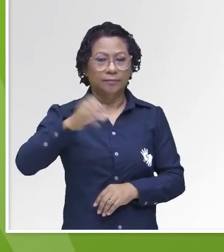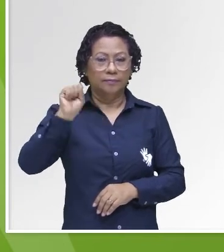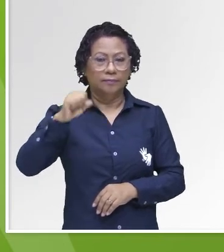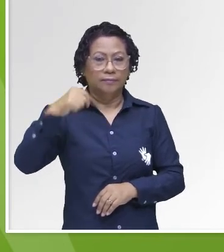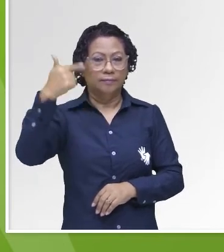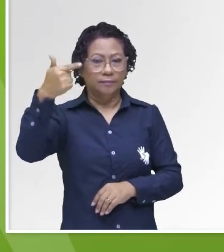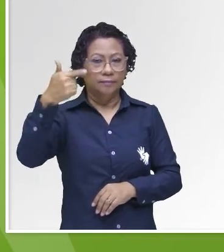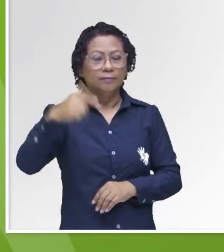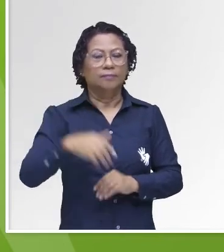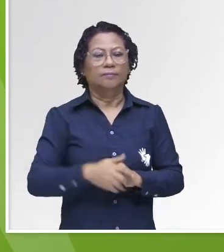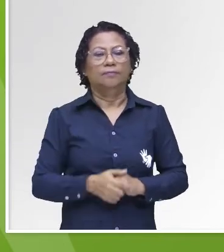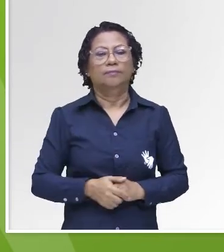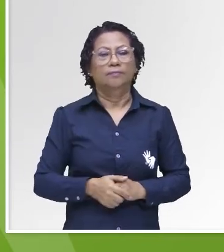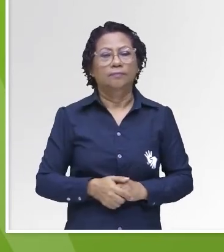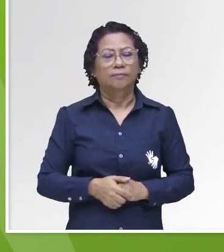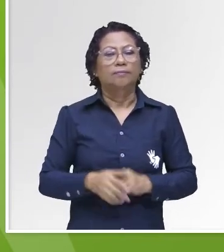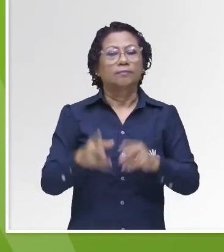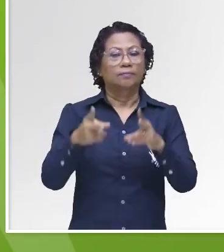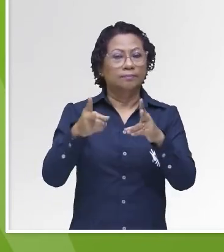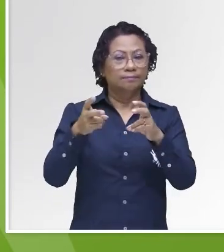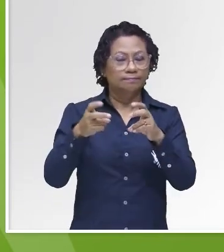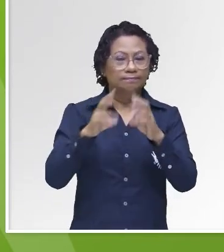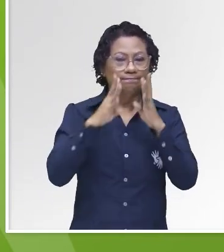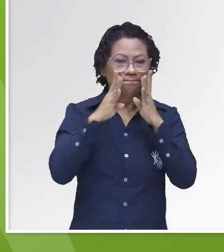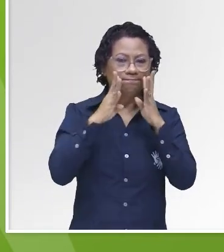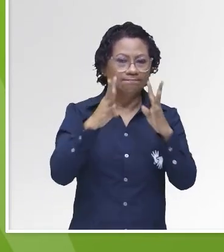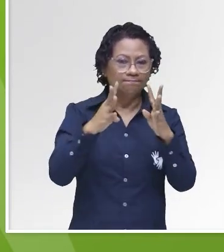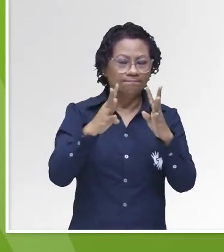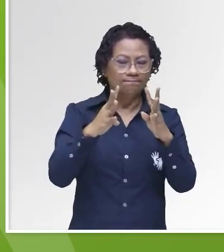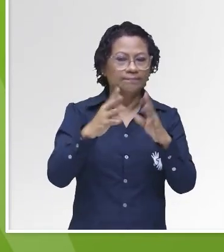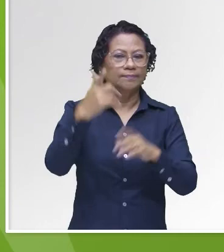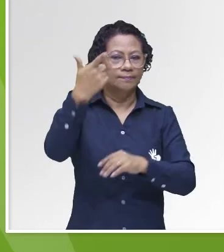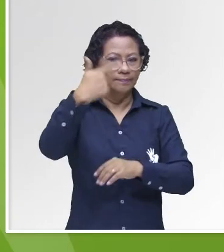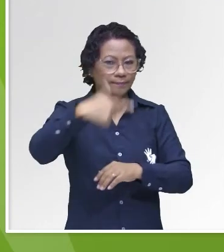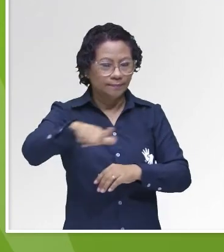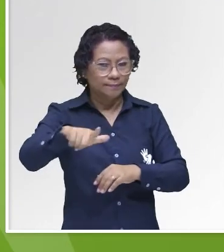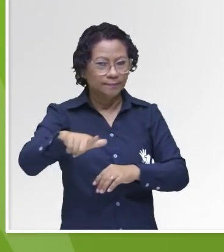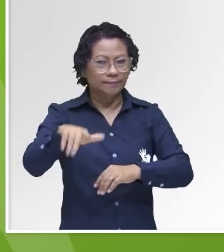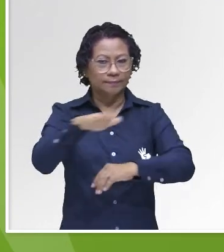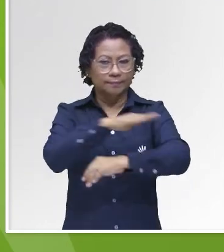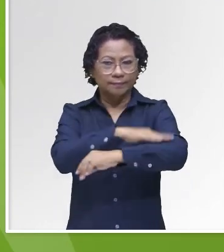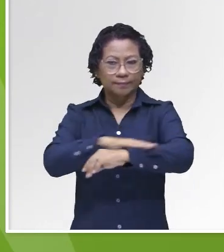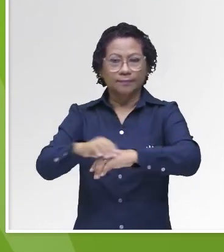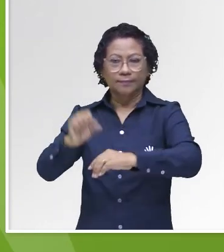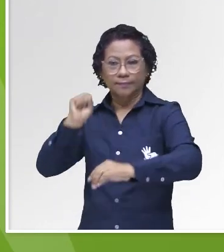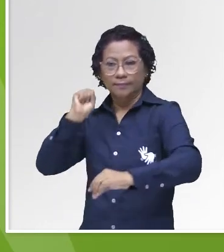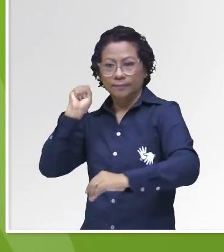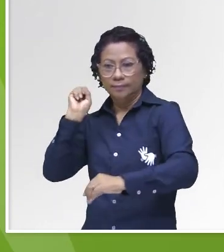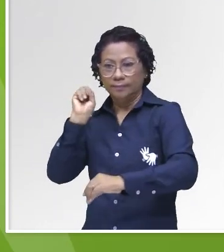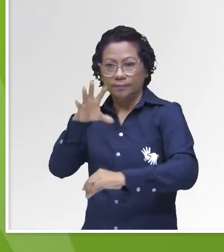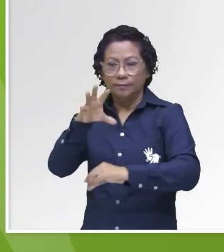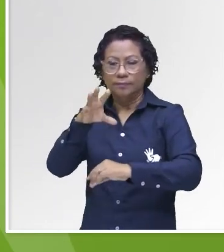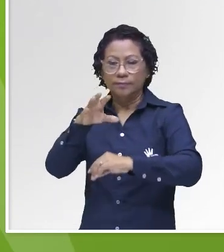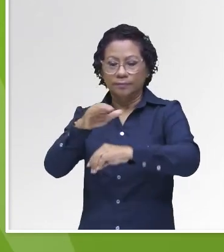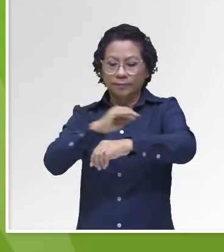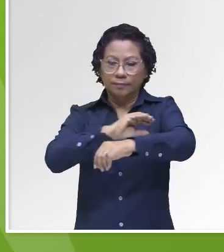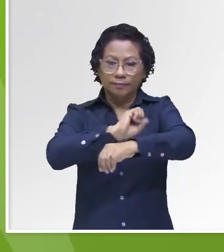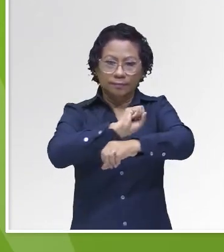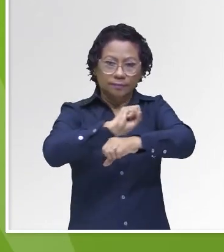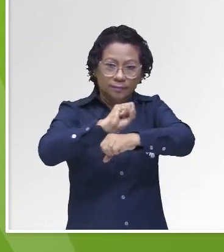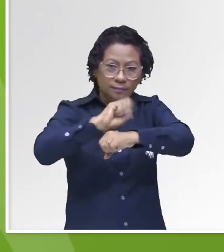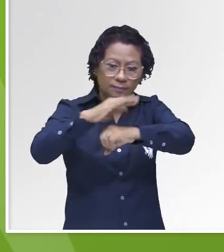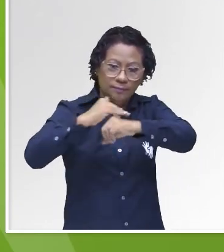horizontal. Só para verificar de novo, olha, esse é o movimento horizontal. Essa é a nossa velocidade inicial, tá